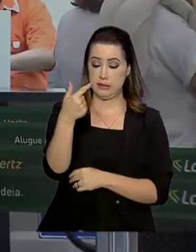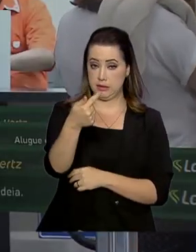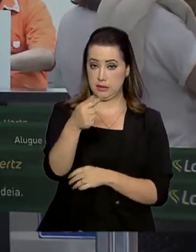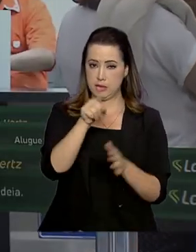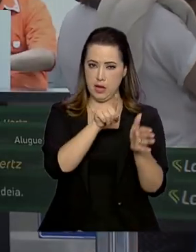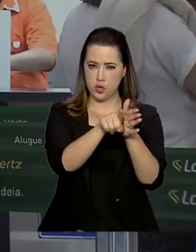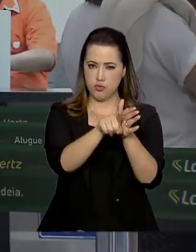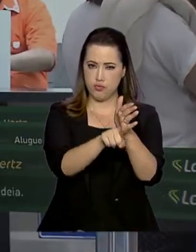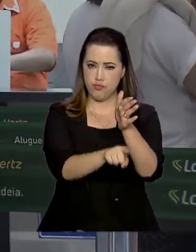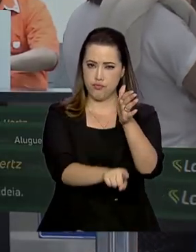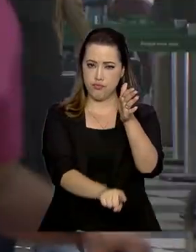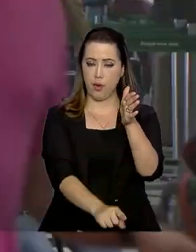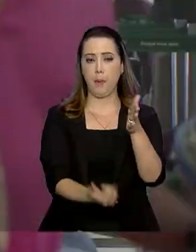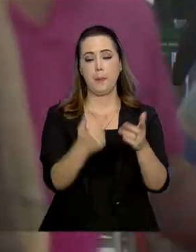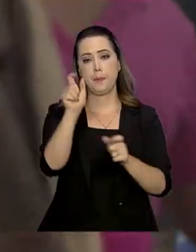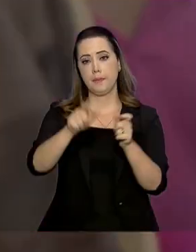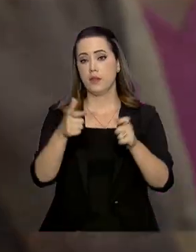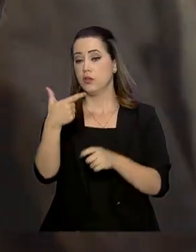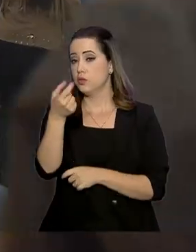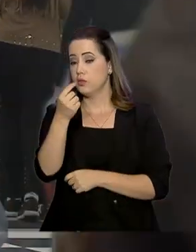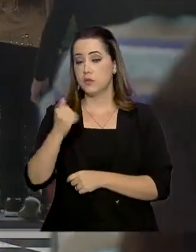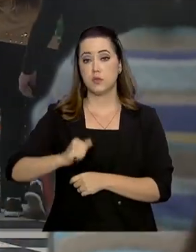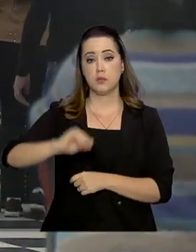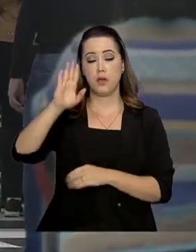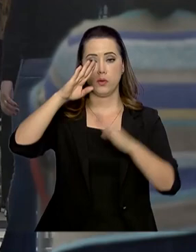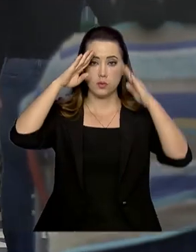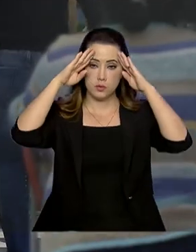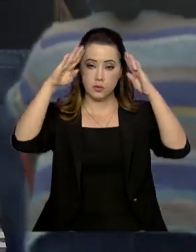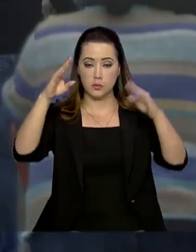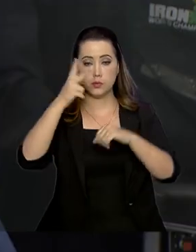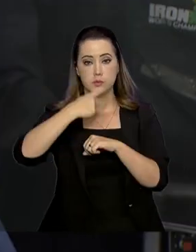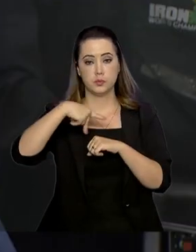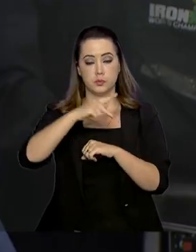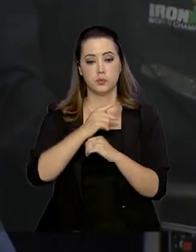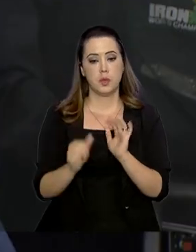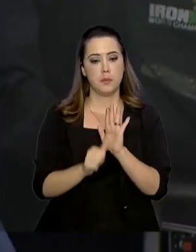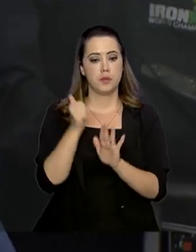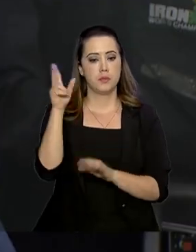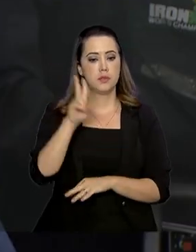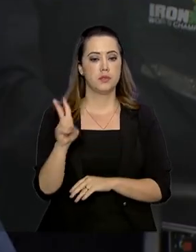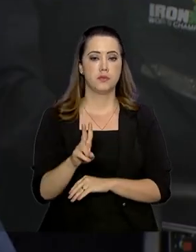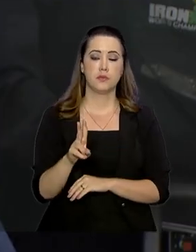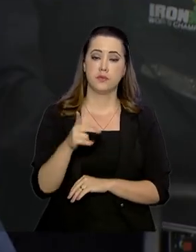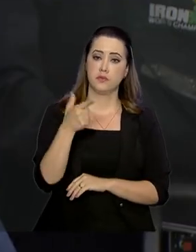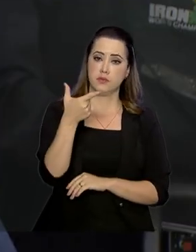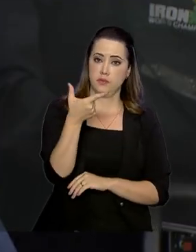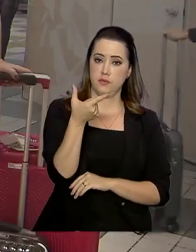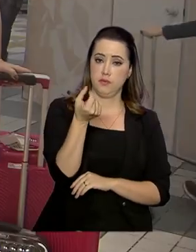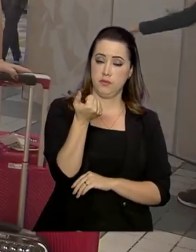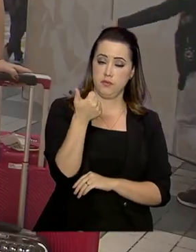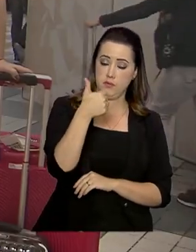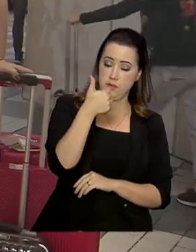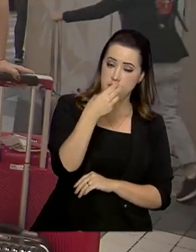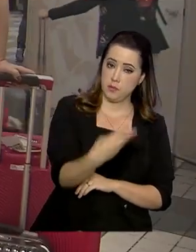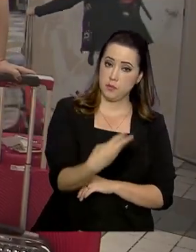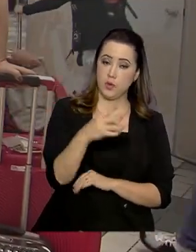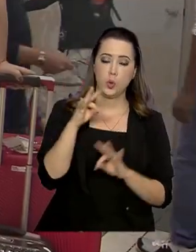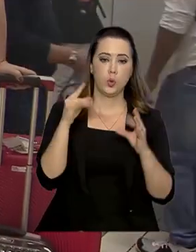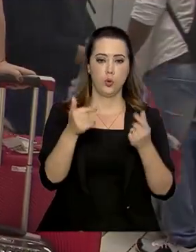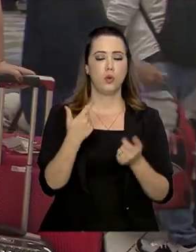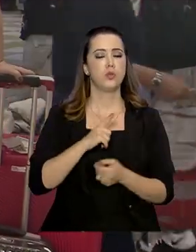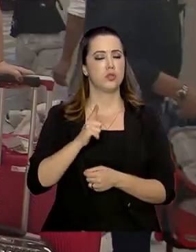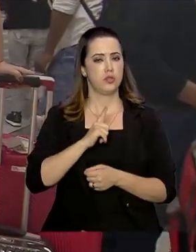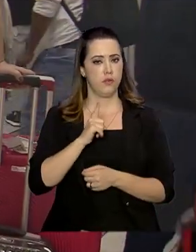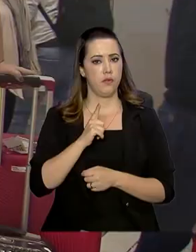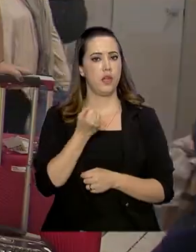de satisfação dos passageiros nos 20 maiores aeroportos do país. Pela primeira vez, desde 2013, todos eles tiraram